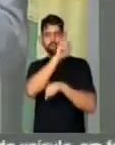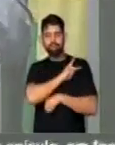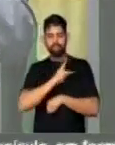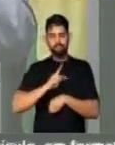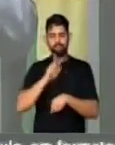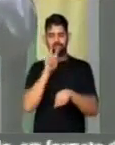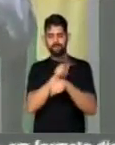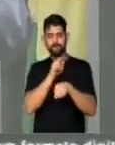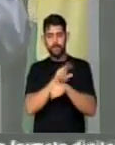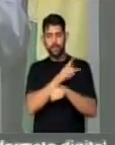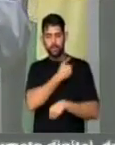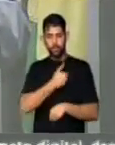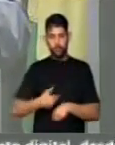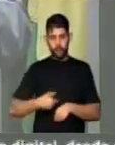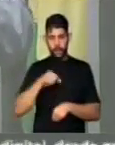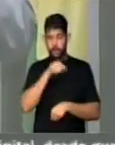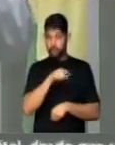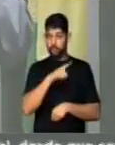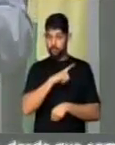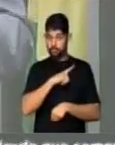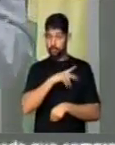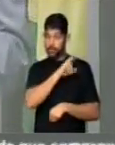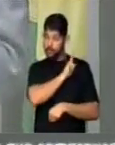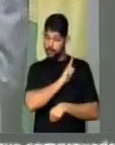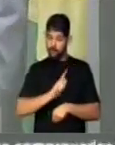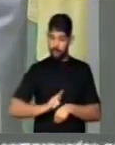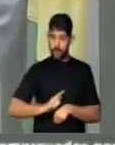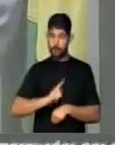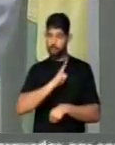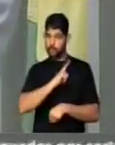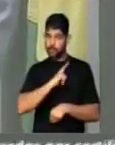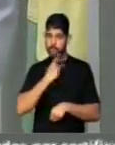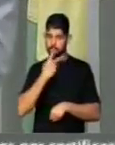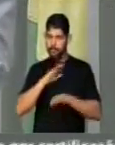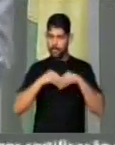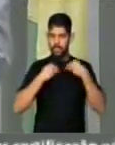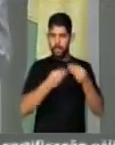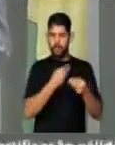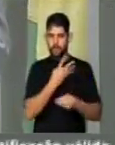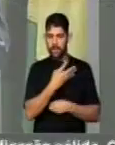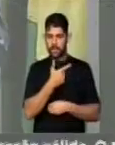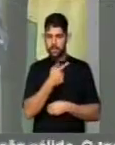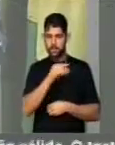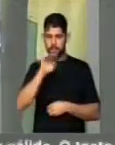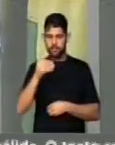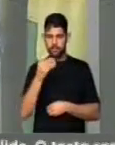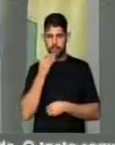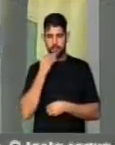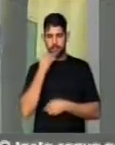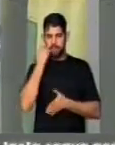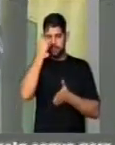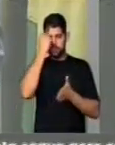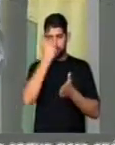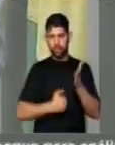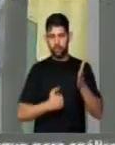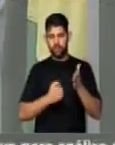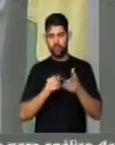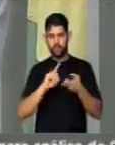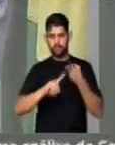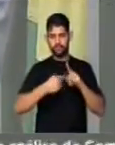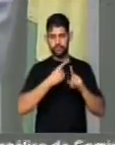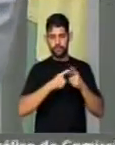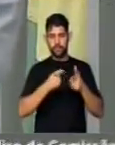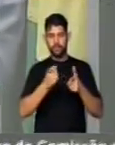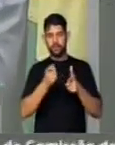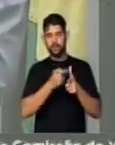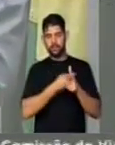presidente, que o governo que deu 47 bilhões de desconto na